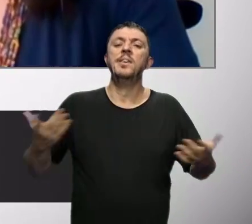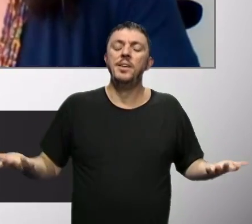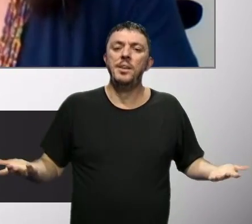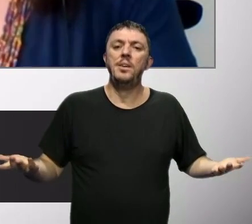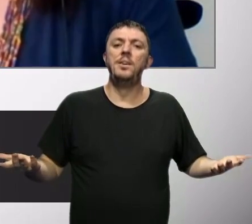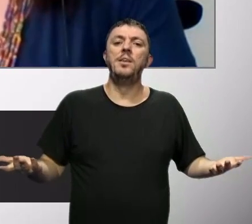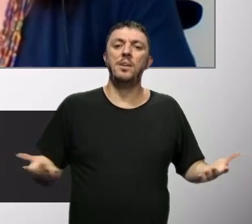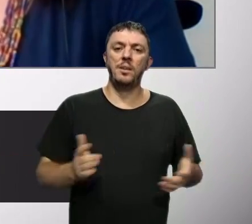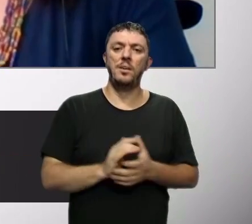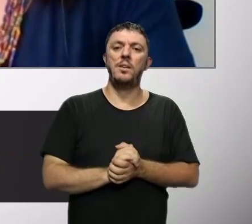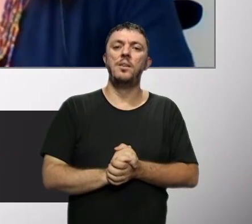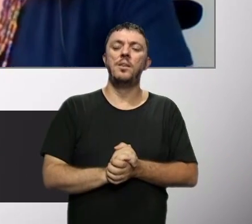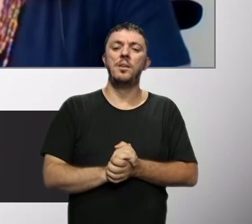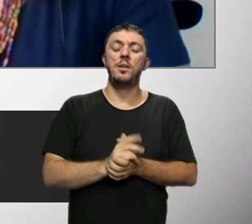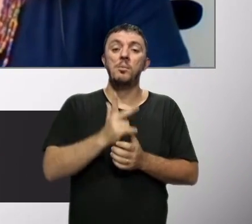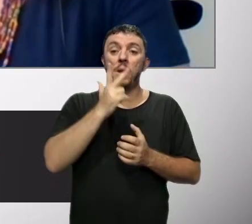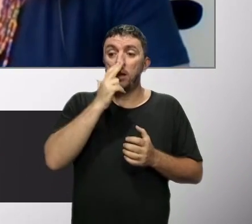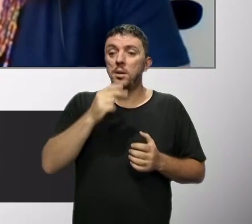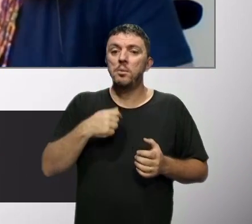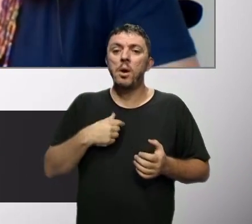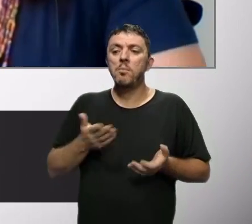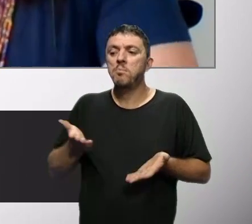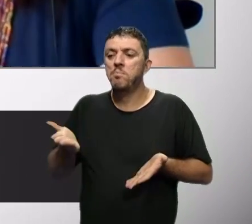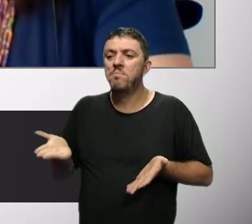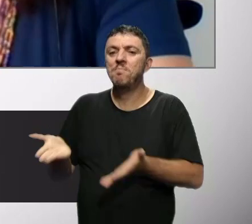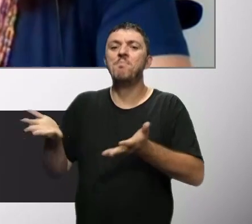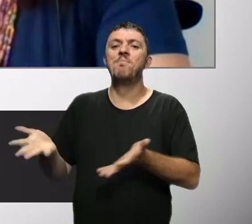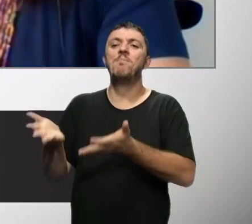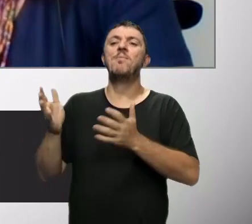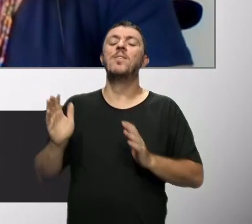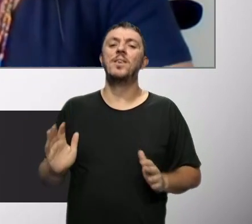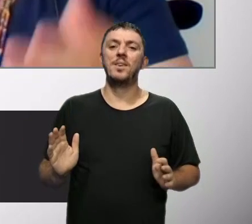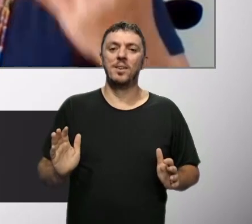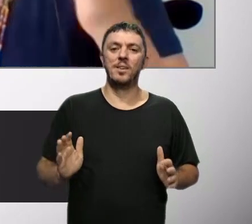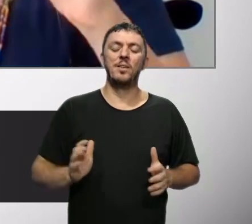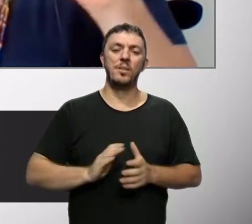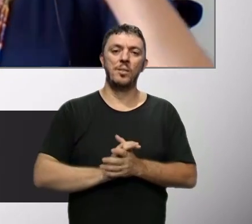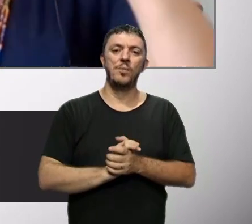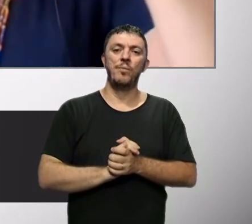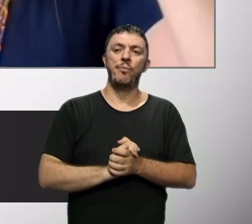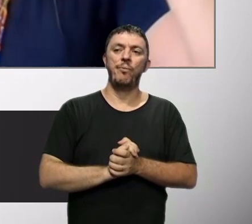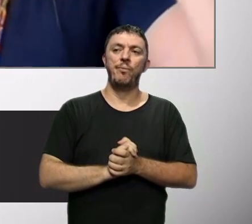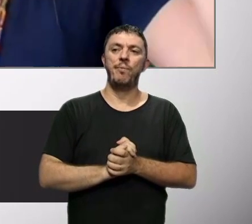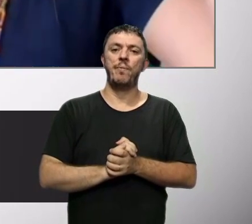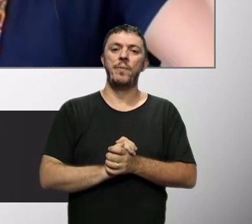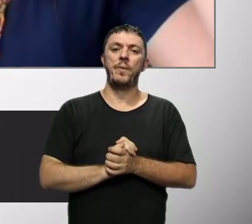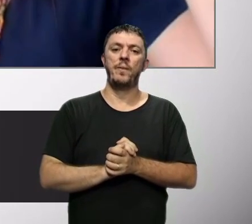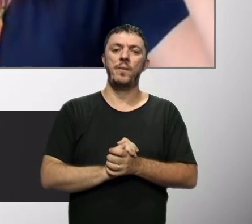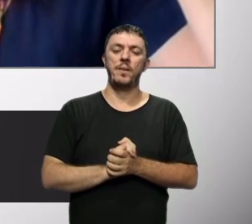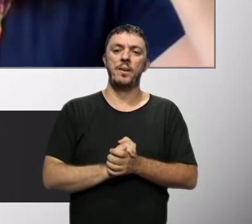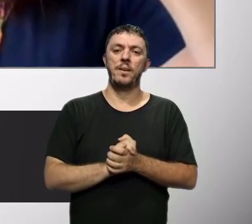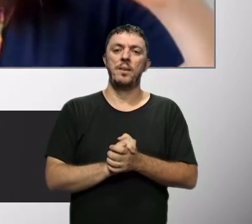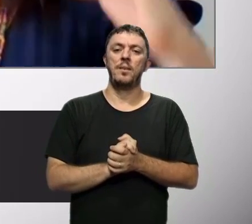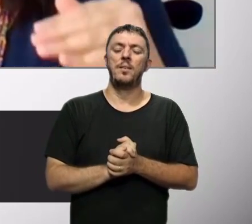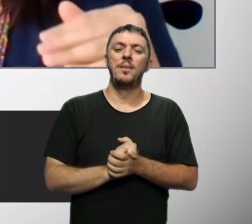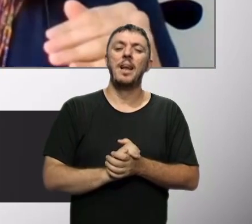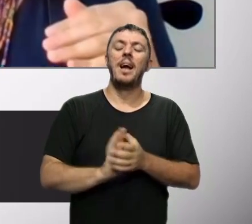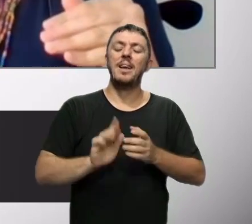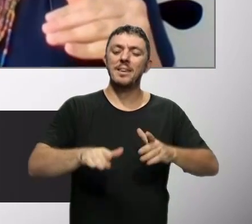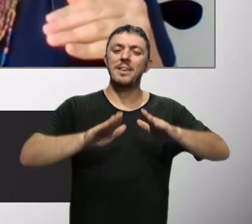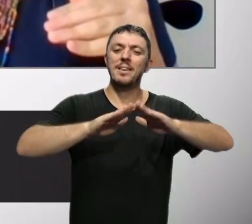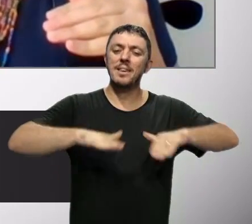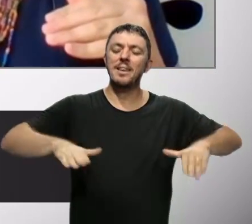E só isso pra... te inspirou muito, né? Sim, e aí assim, né, Lu, o ser criança natural, ele